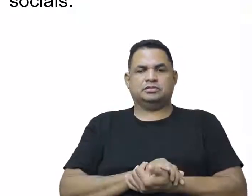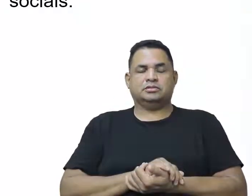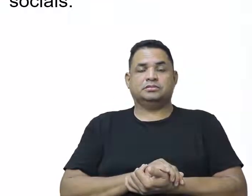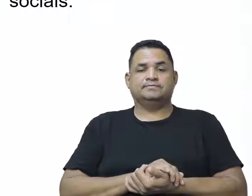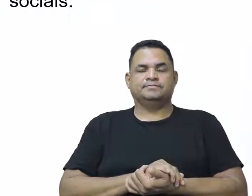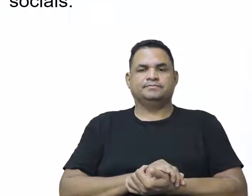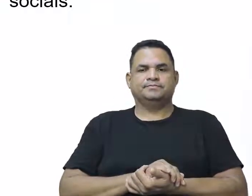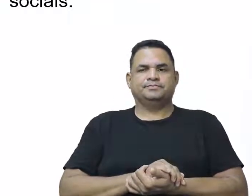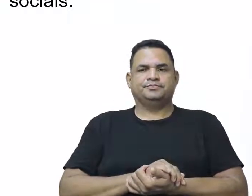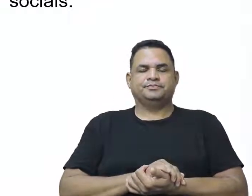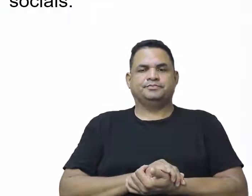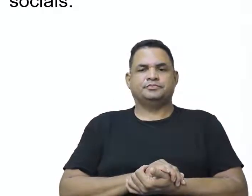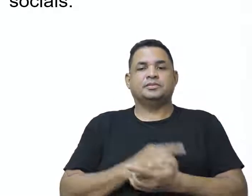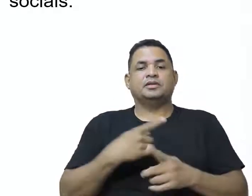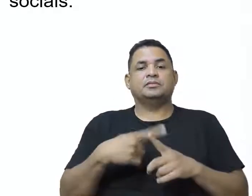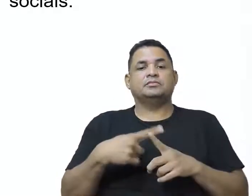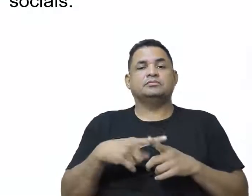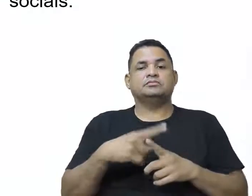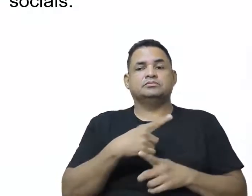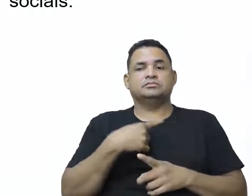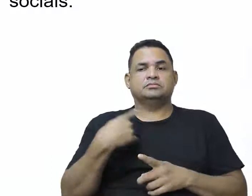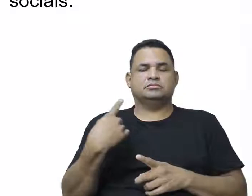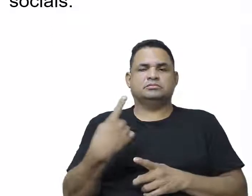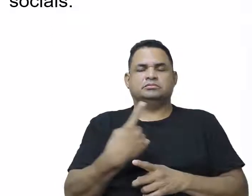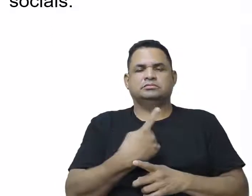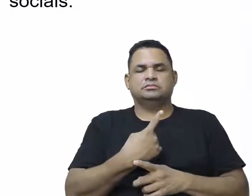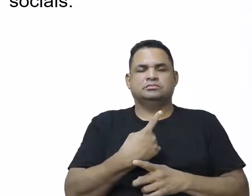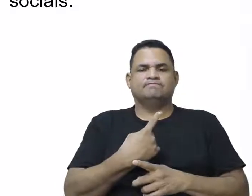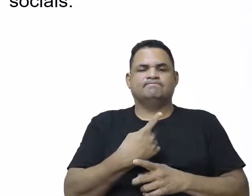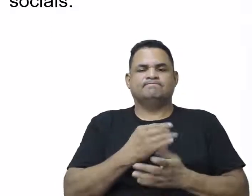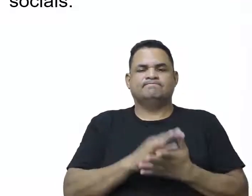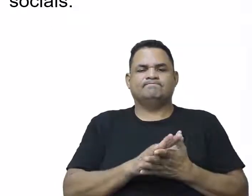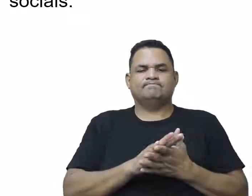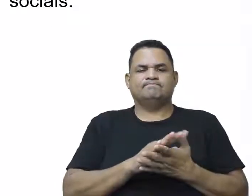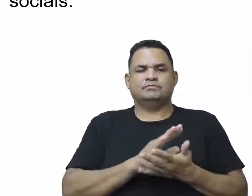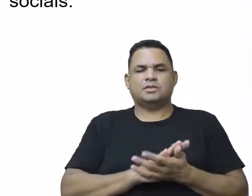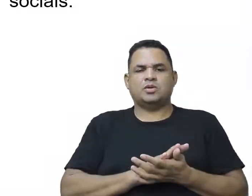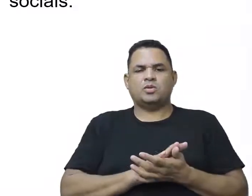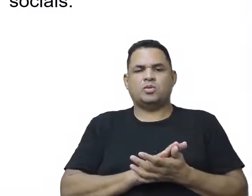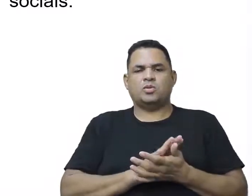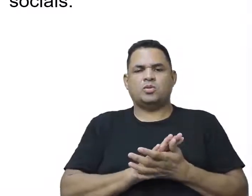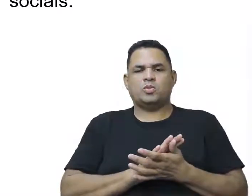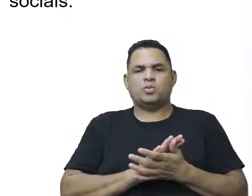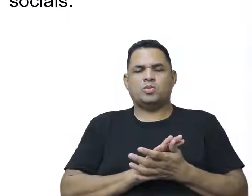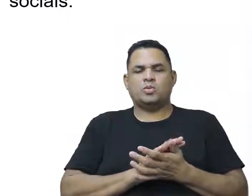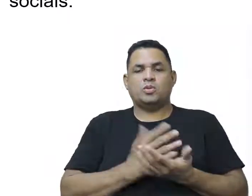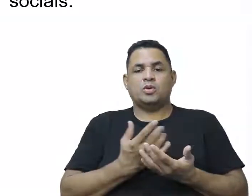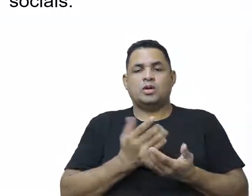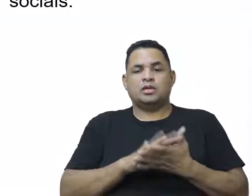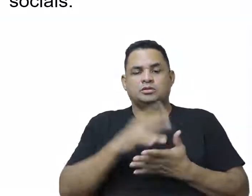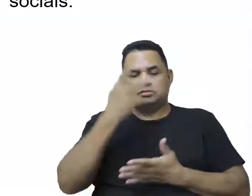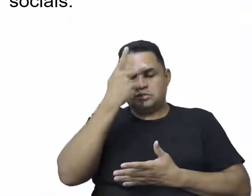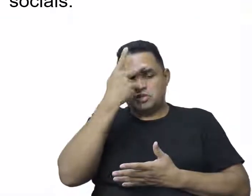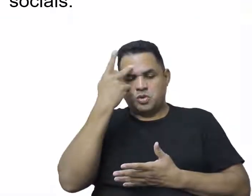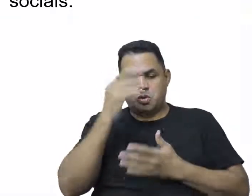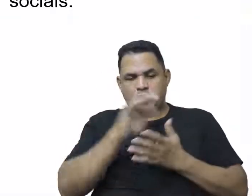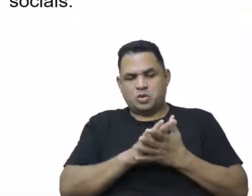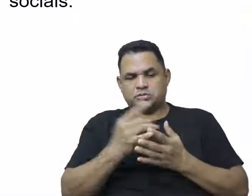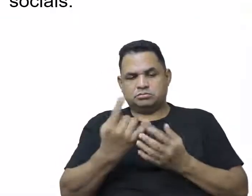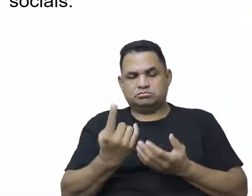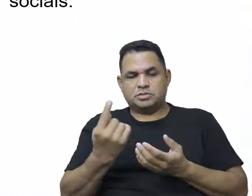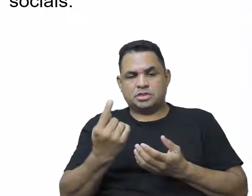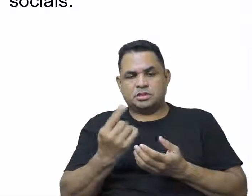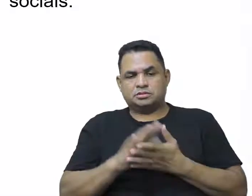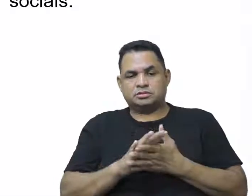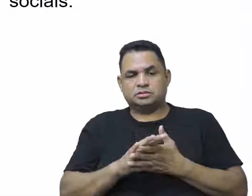Até porque a gente estava vivendo um êxodo rural, né? Um êxodo rural ali.